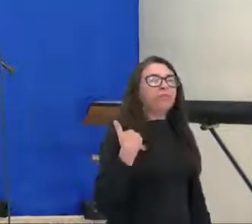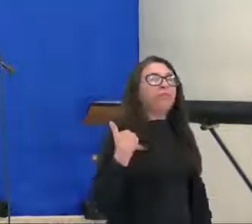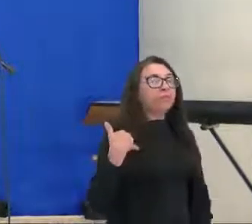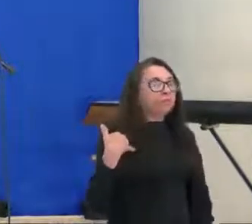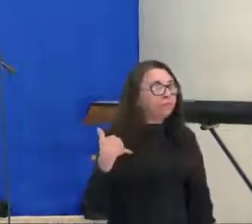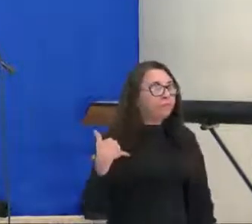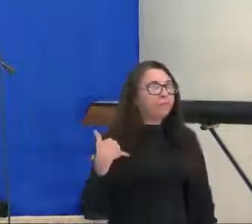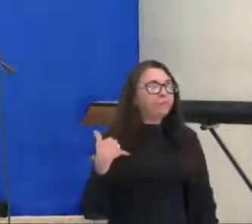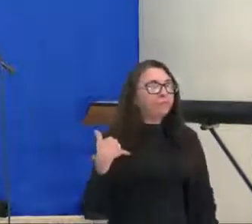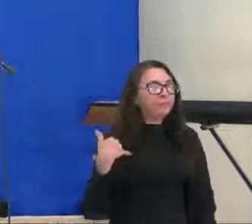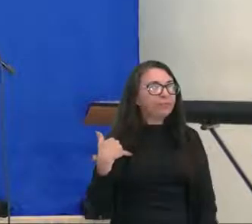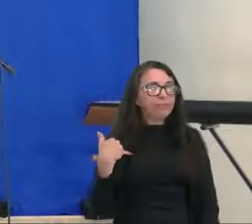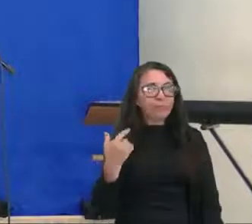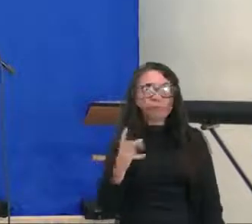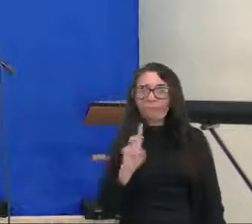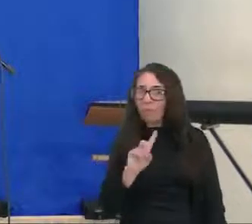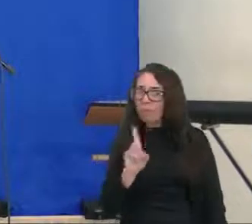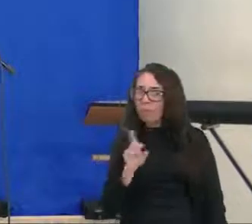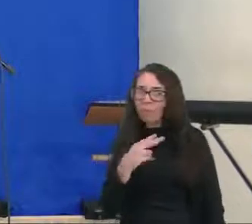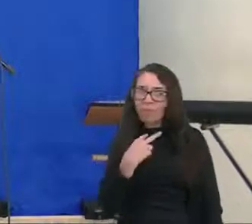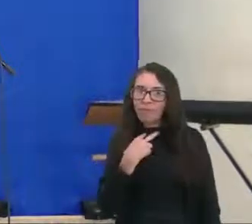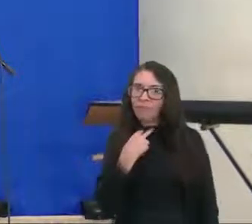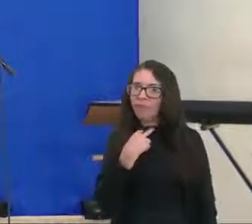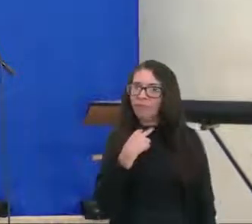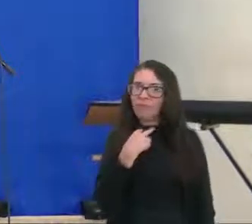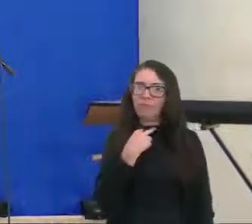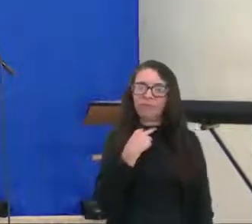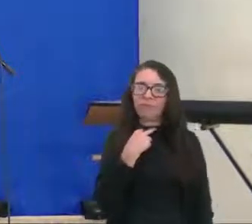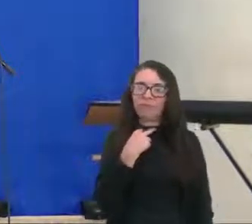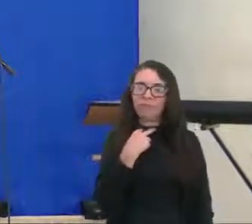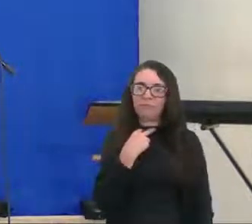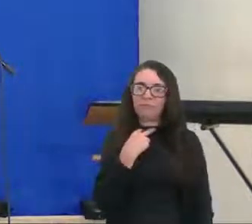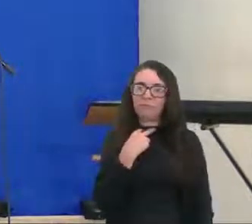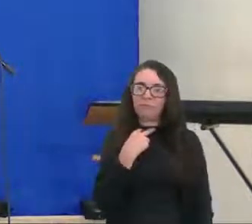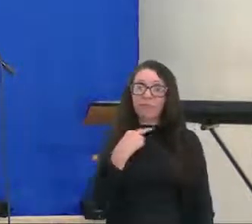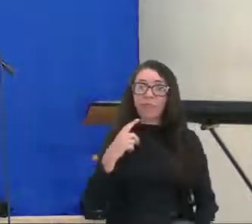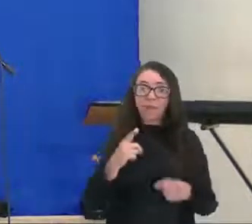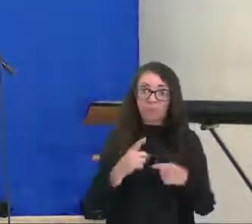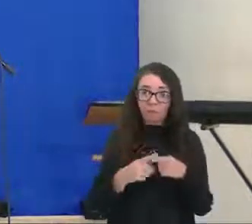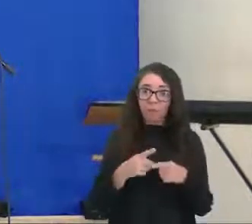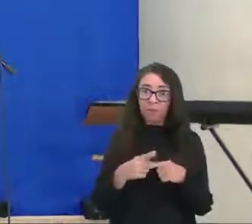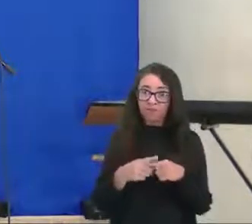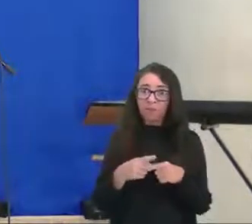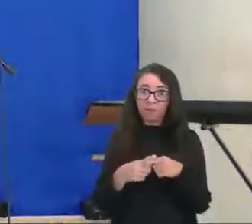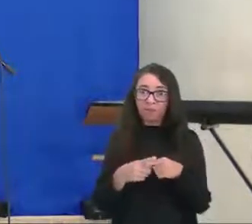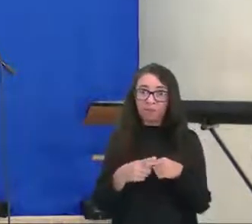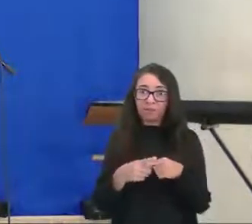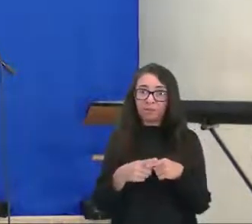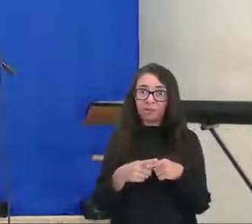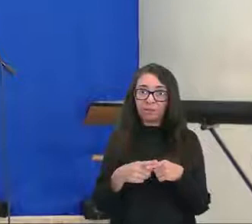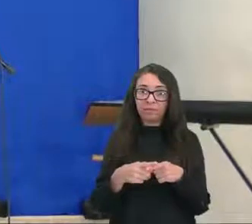problema no corpo de Cristo. O Espírito Santo é a solução para o corpo de Cristo.